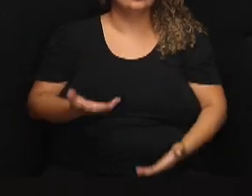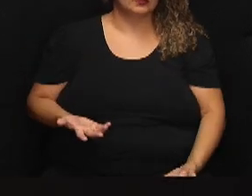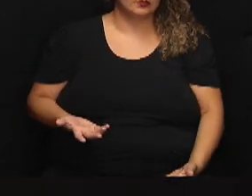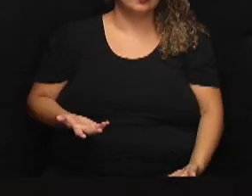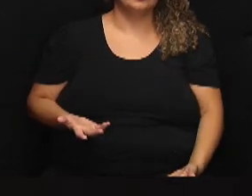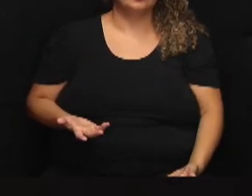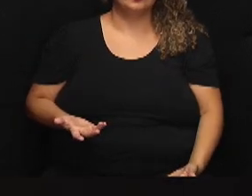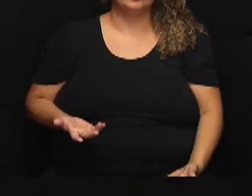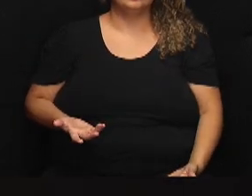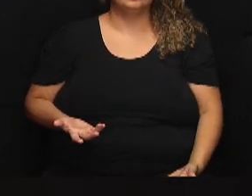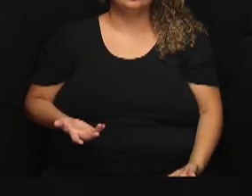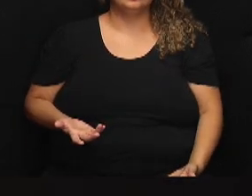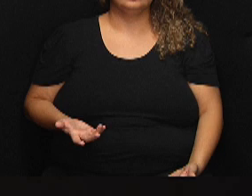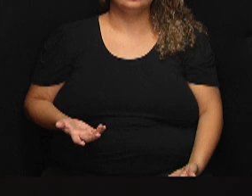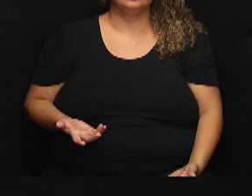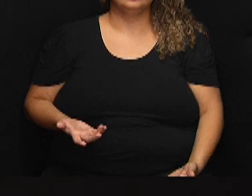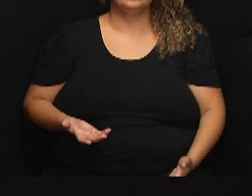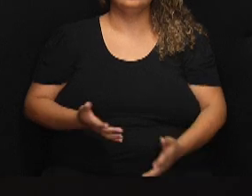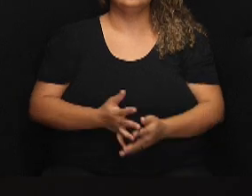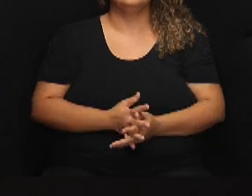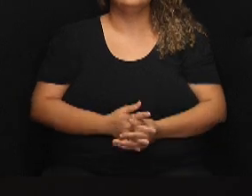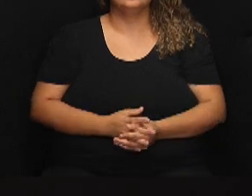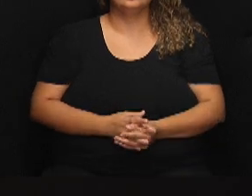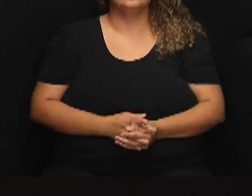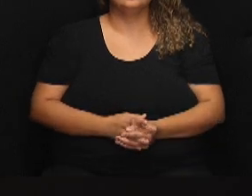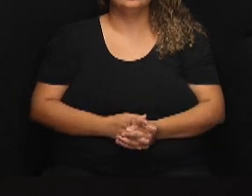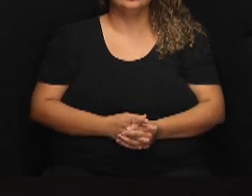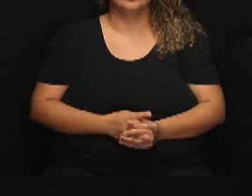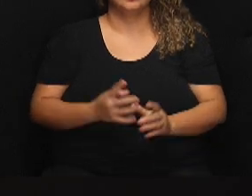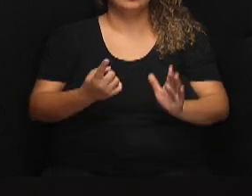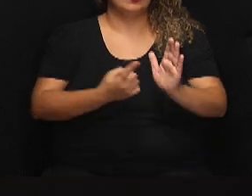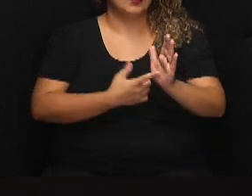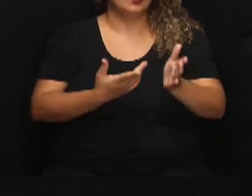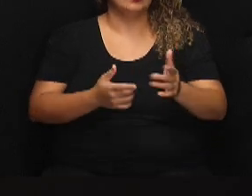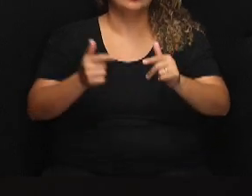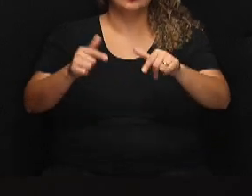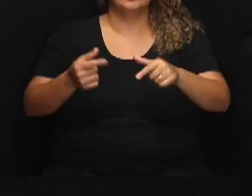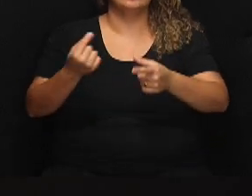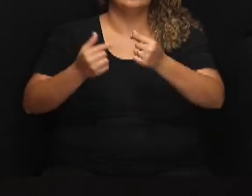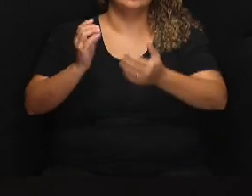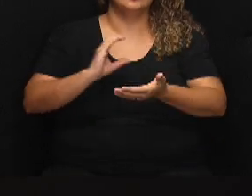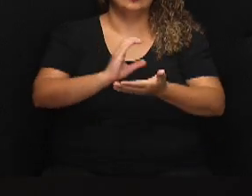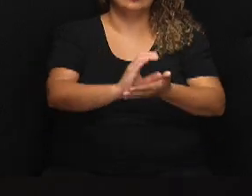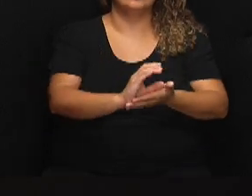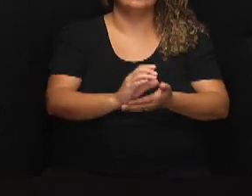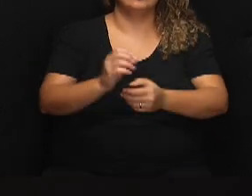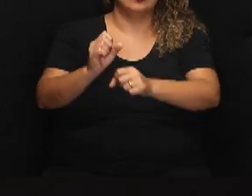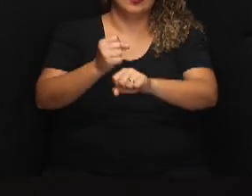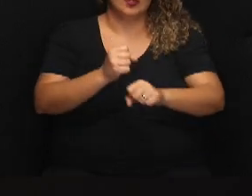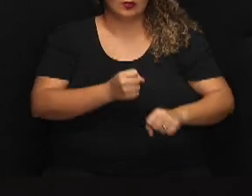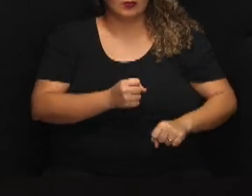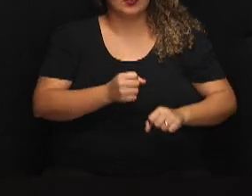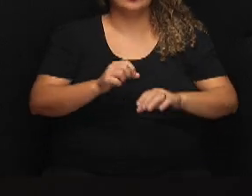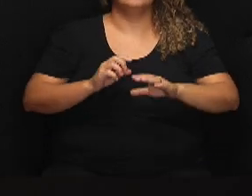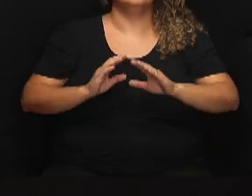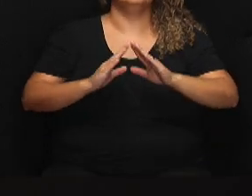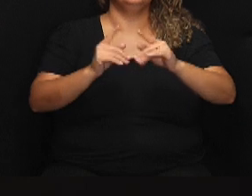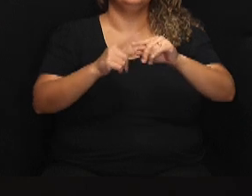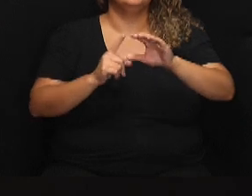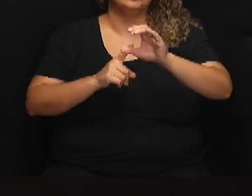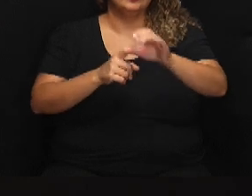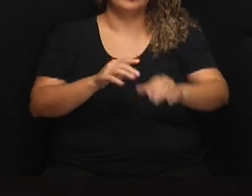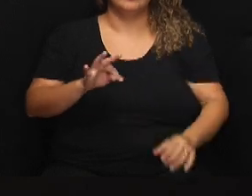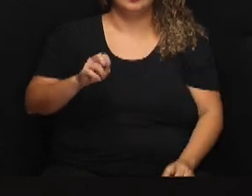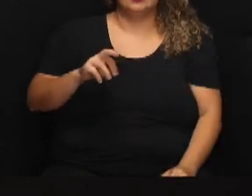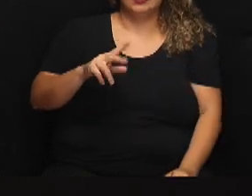recurso com um rótulo, né? Para onde vai? A gente está destinando para a Lavagem da Escadaria. O Teresa de Benguela é um